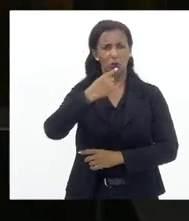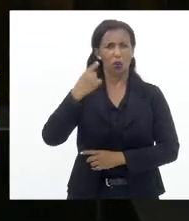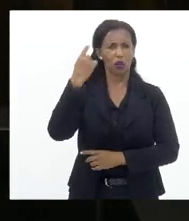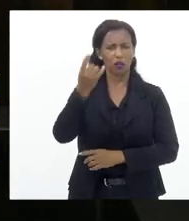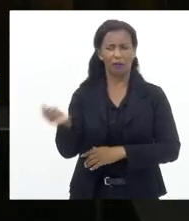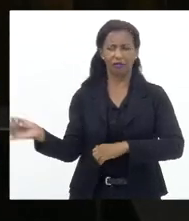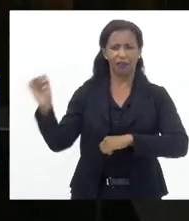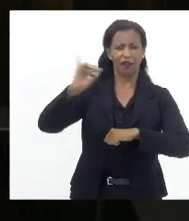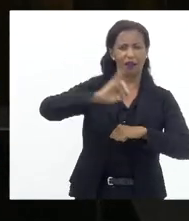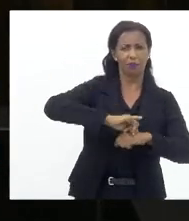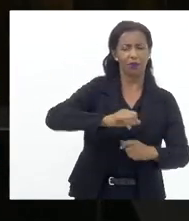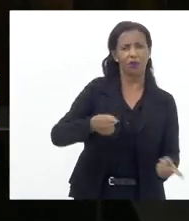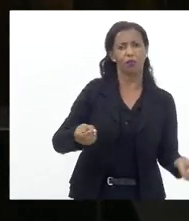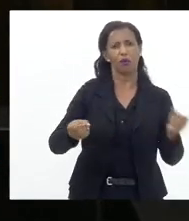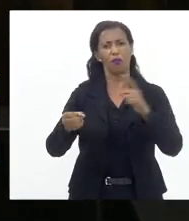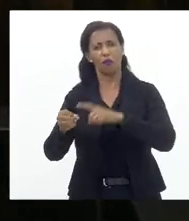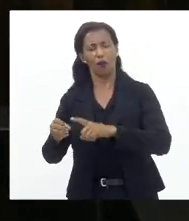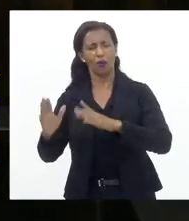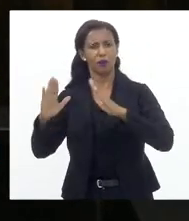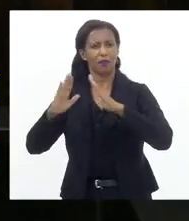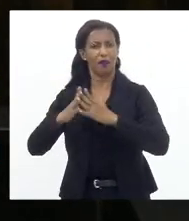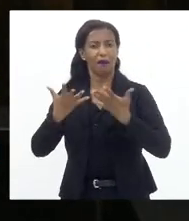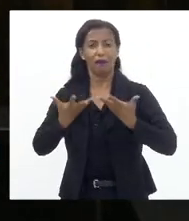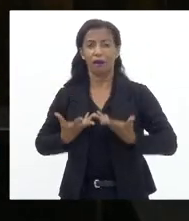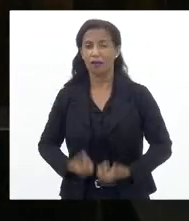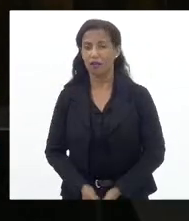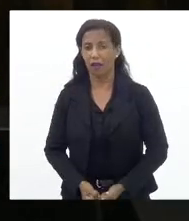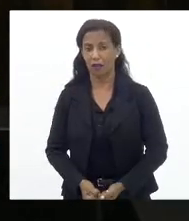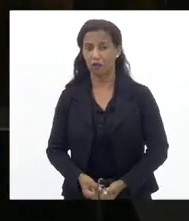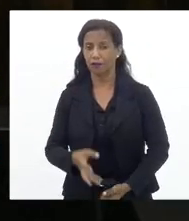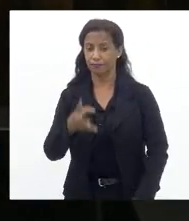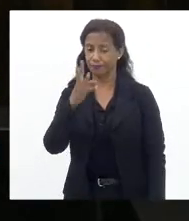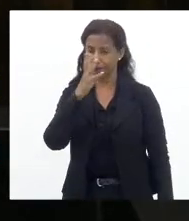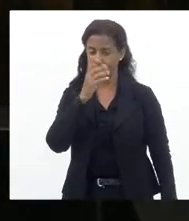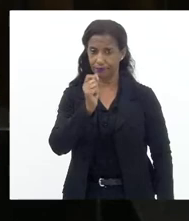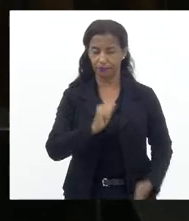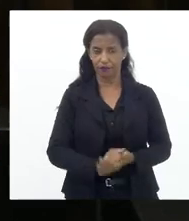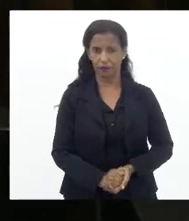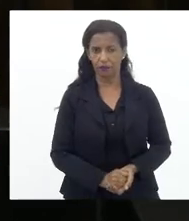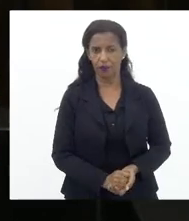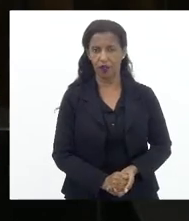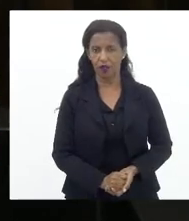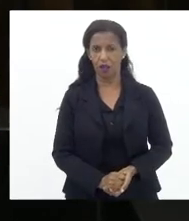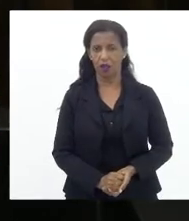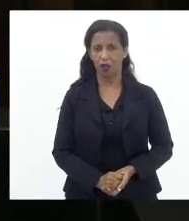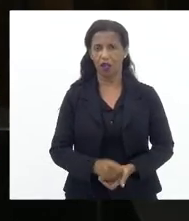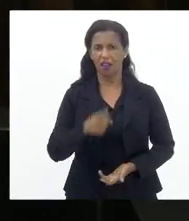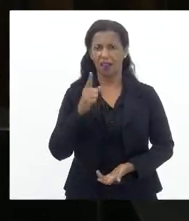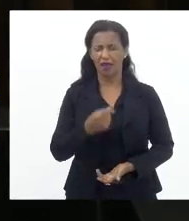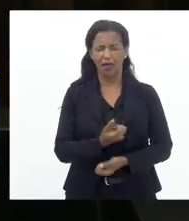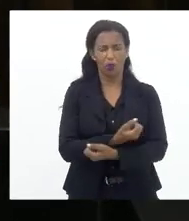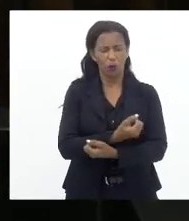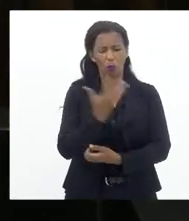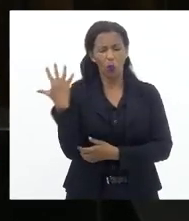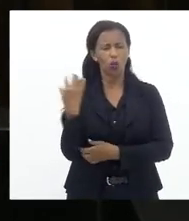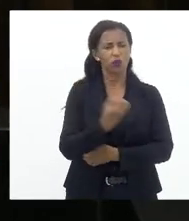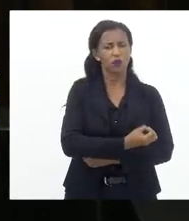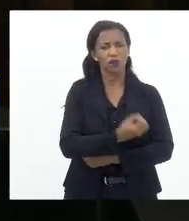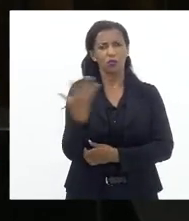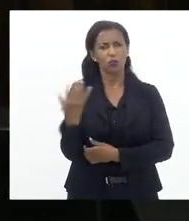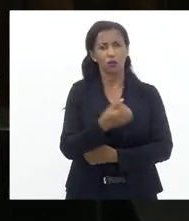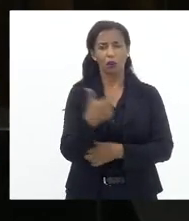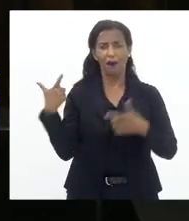em volta no final do dia cansado e pasmem é uma incidência de dezenas e dezenas